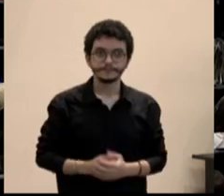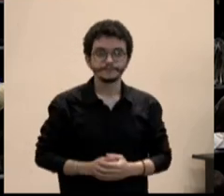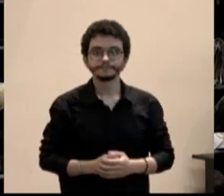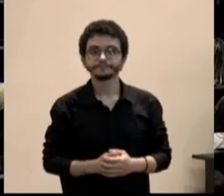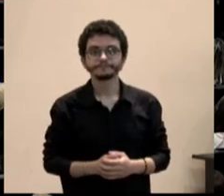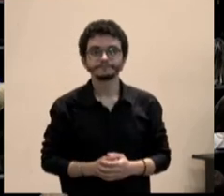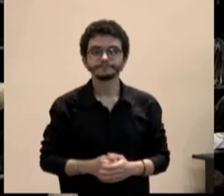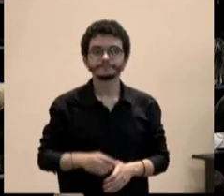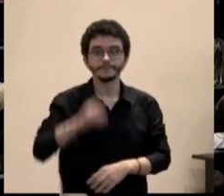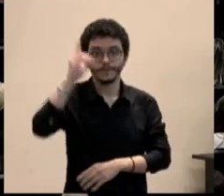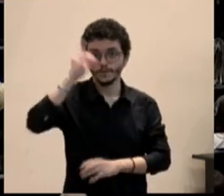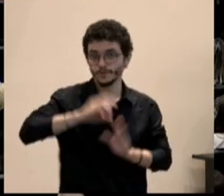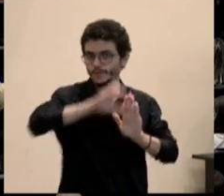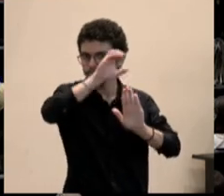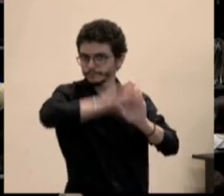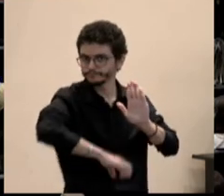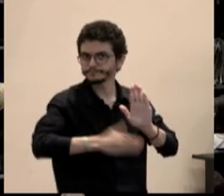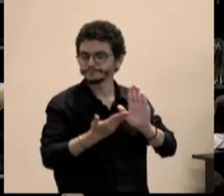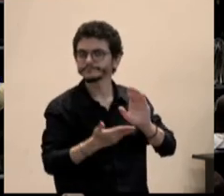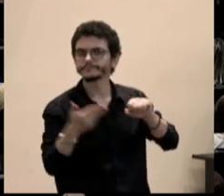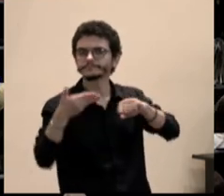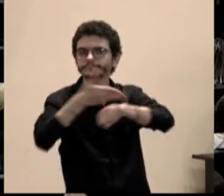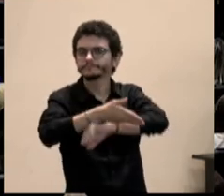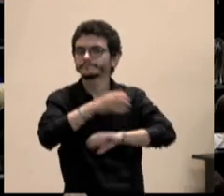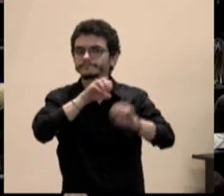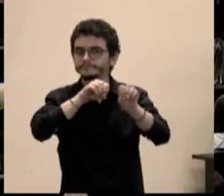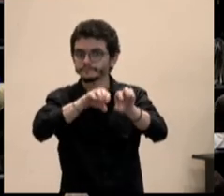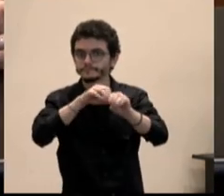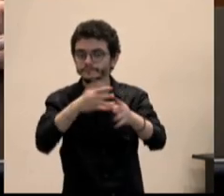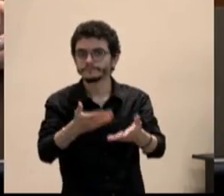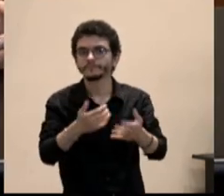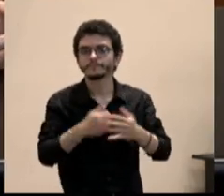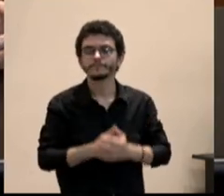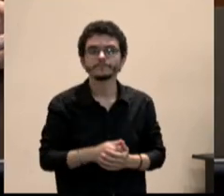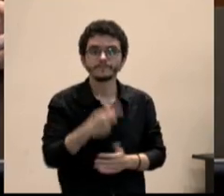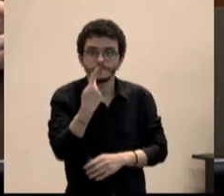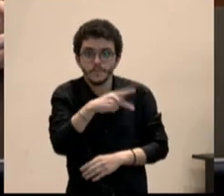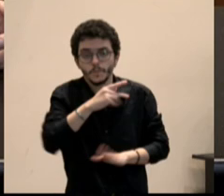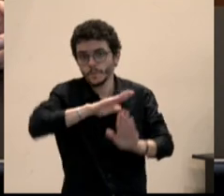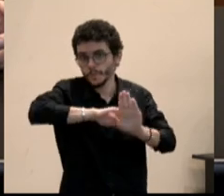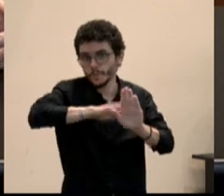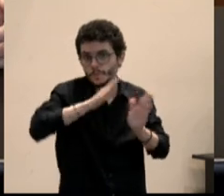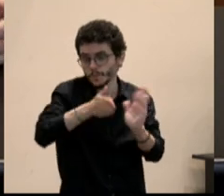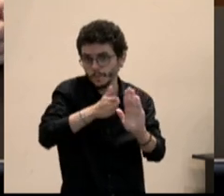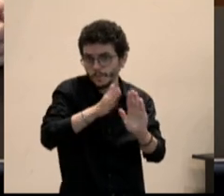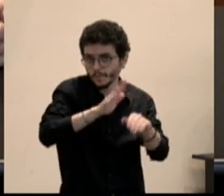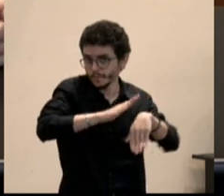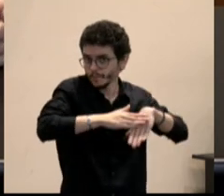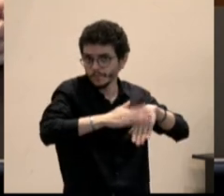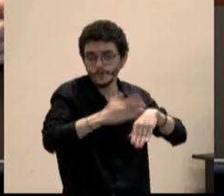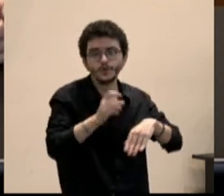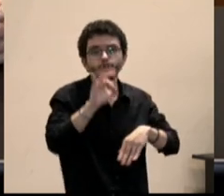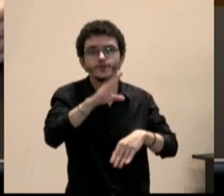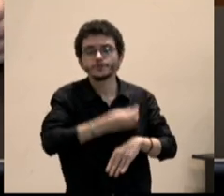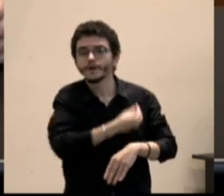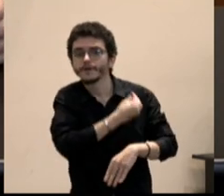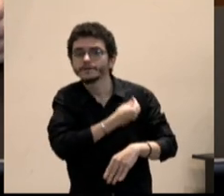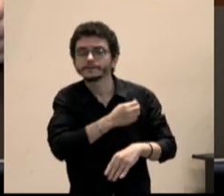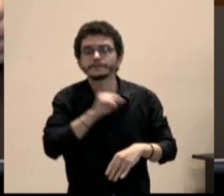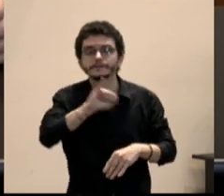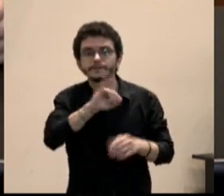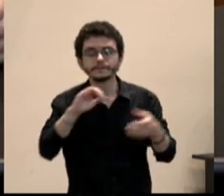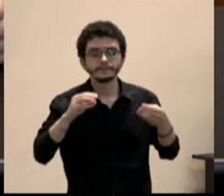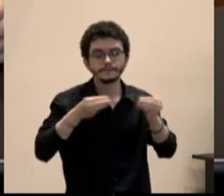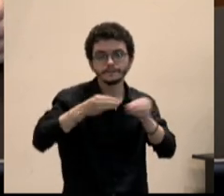O direito constitucional de acesso à educação, por sua vez, só tem razão de ser articulado ao princípio